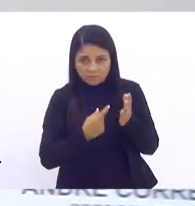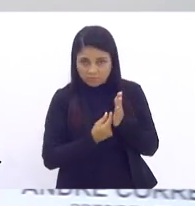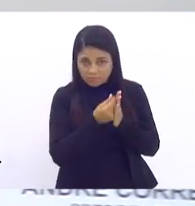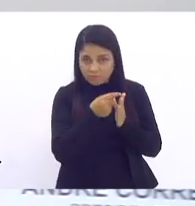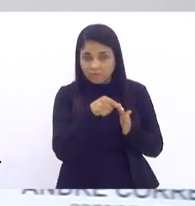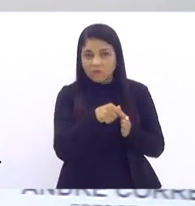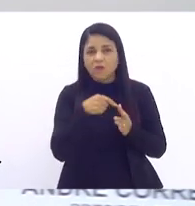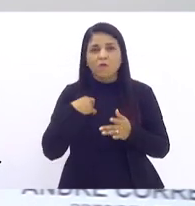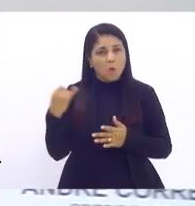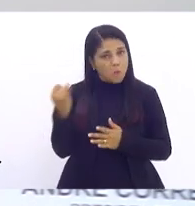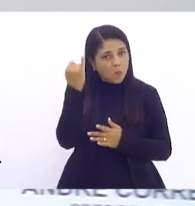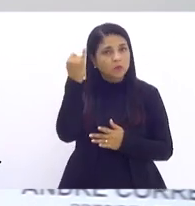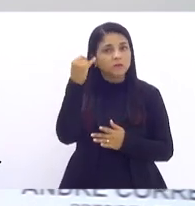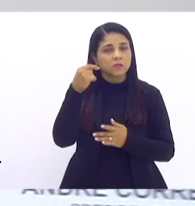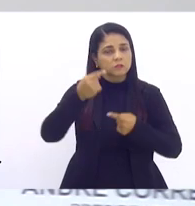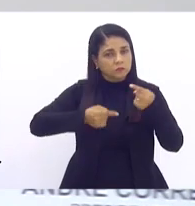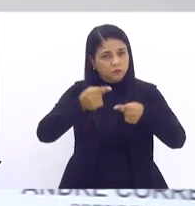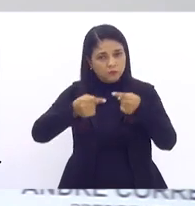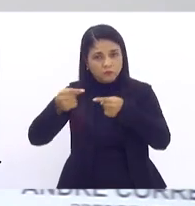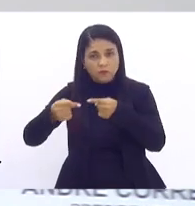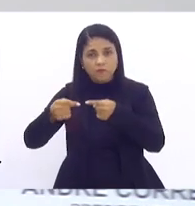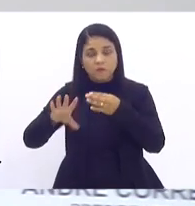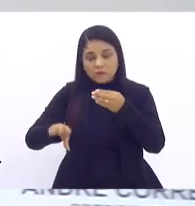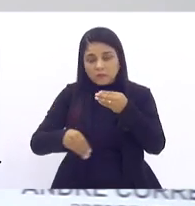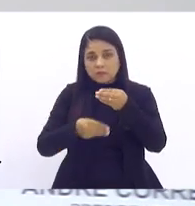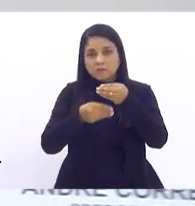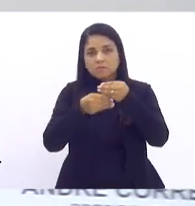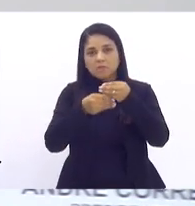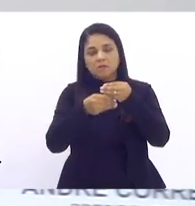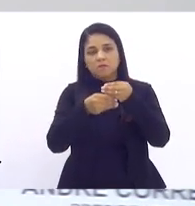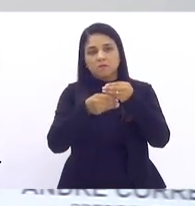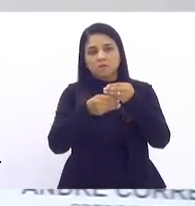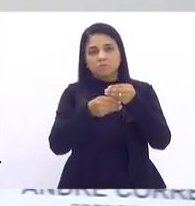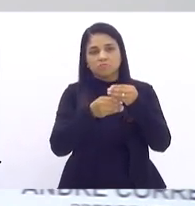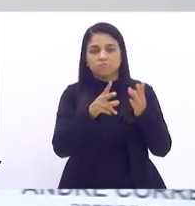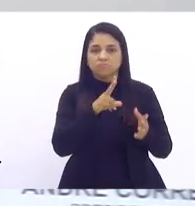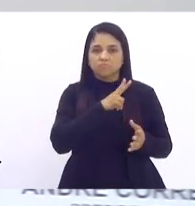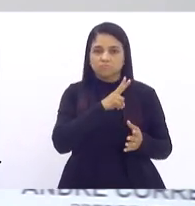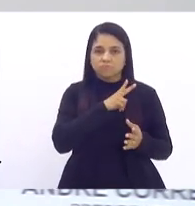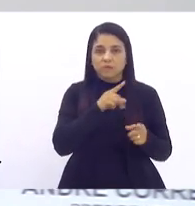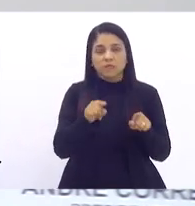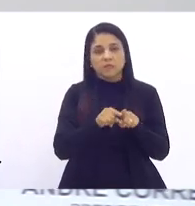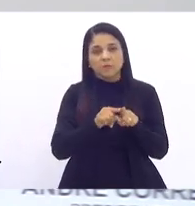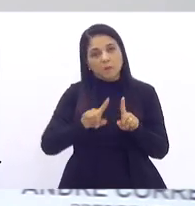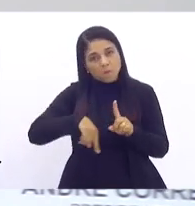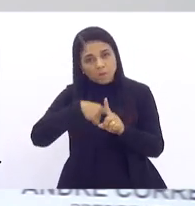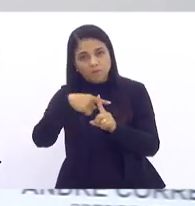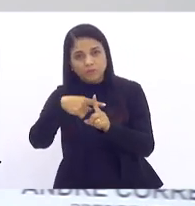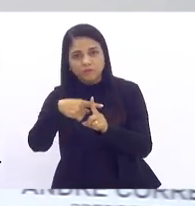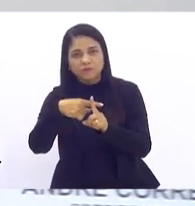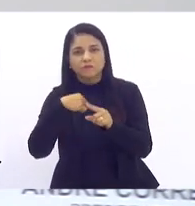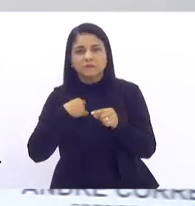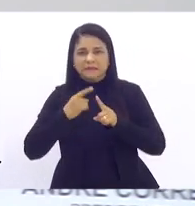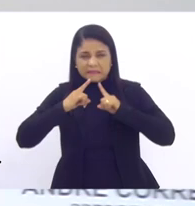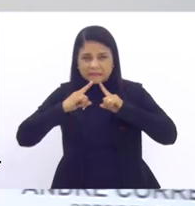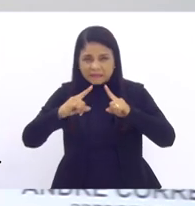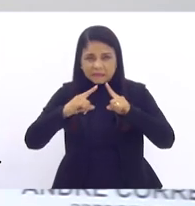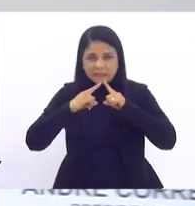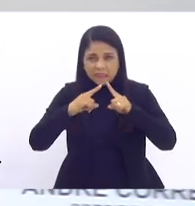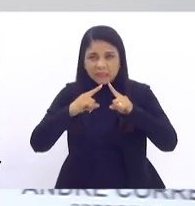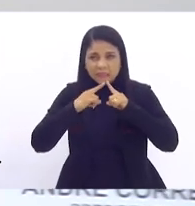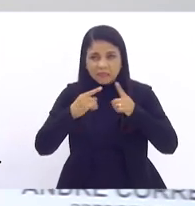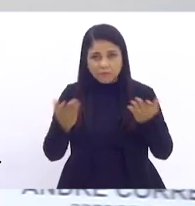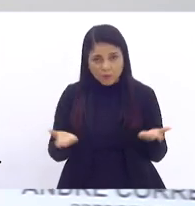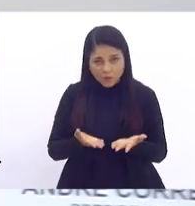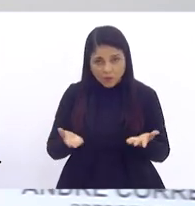para zoeiro que foi a das emendas individuais e positivas Porque até então se a gente reclama do toma lá dá